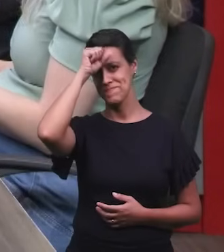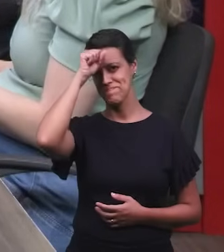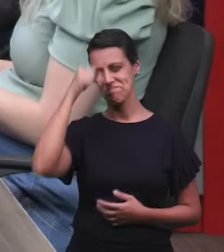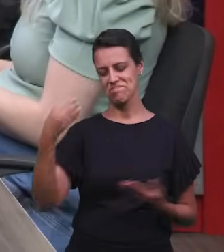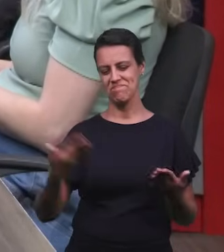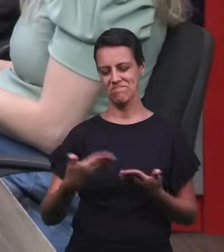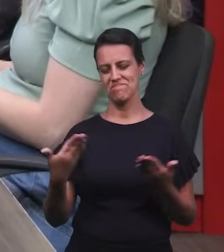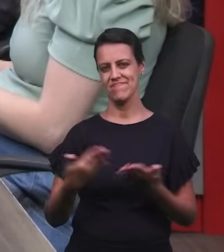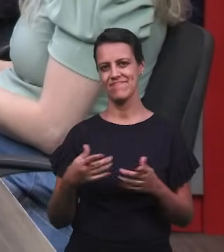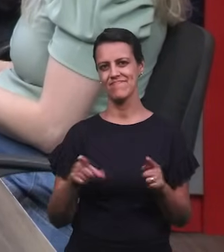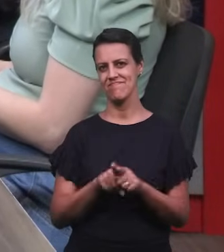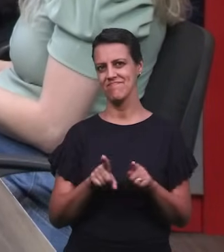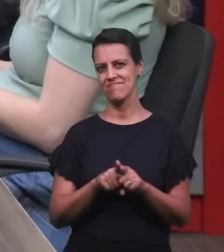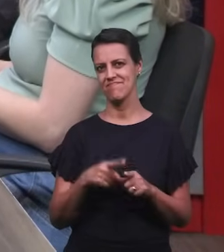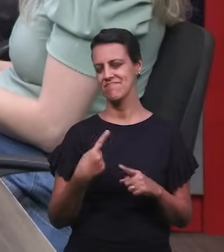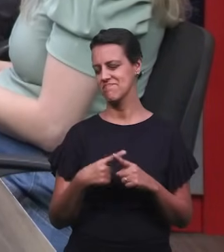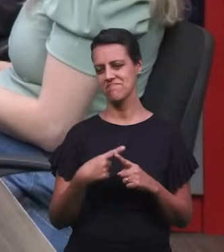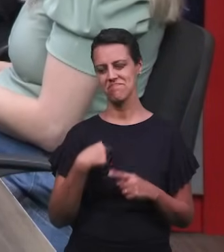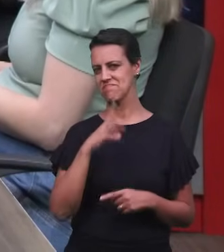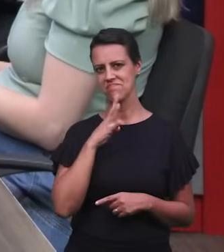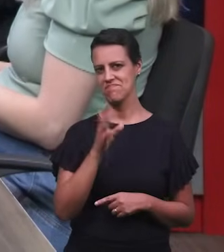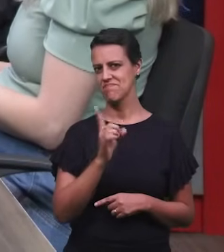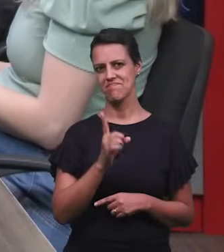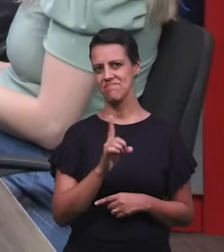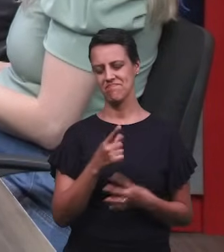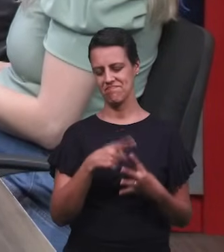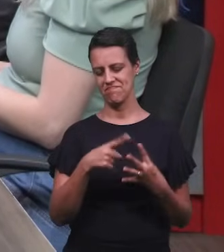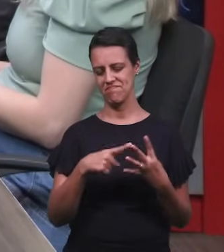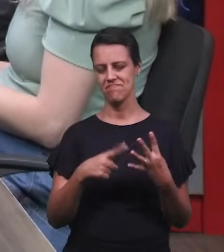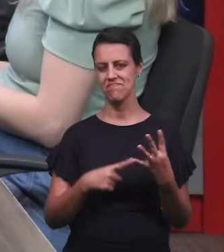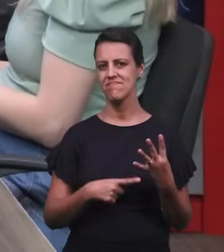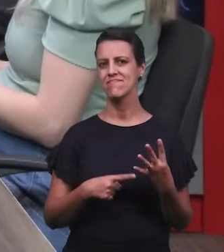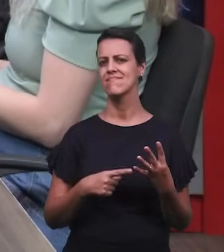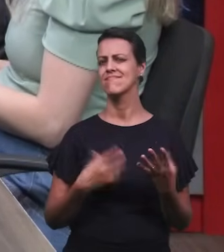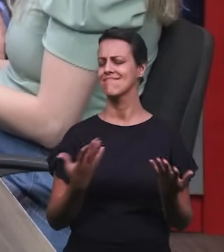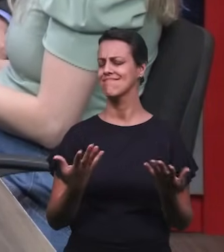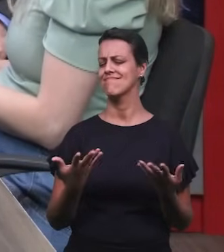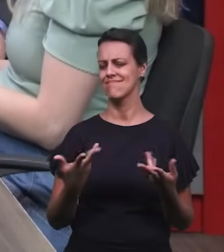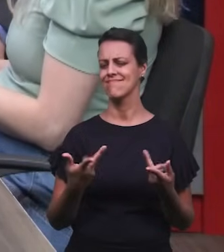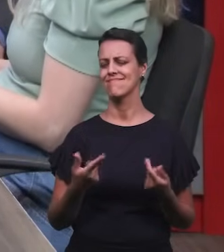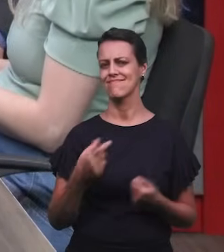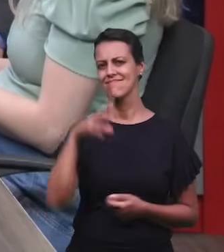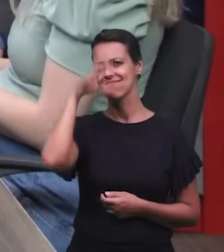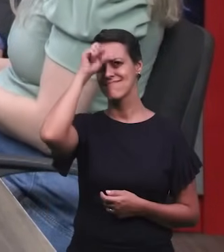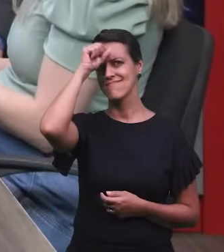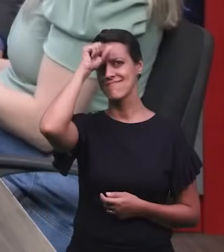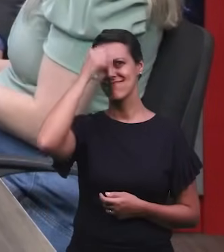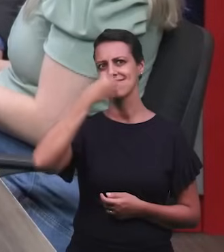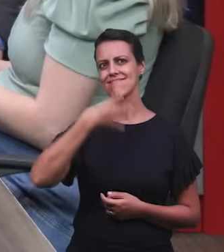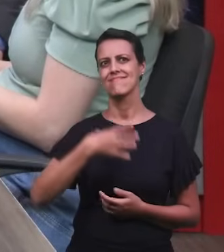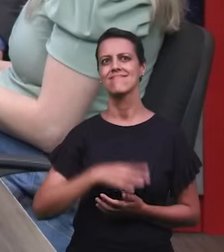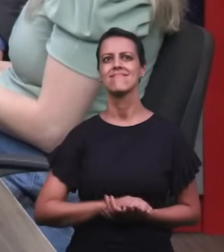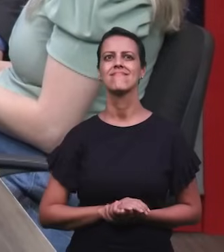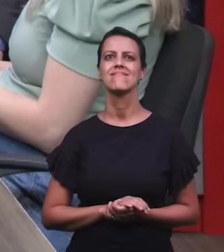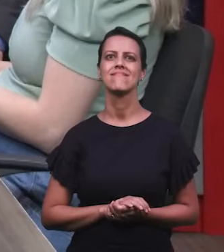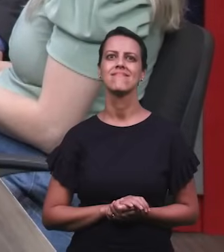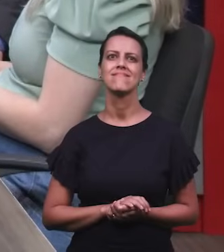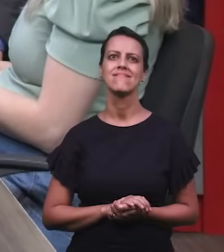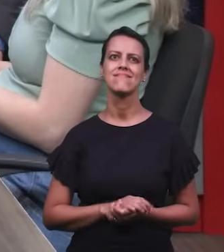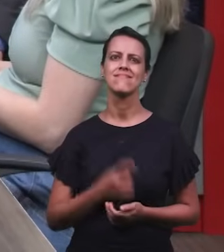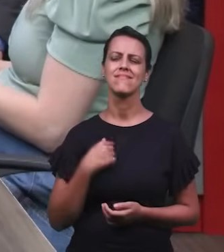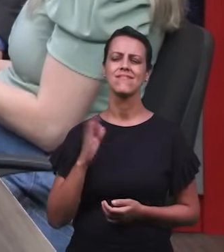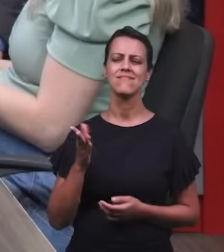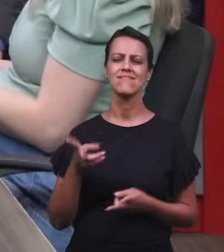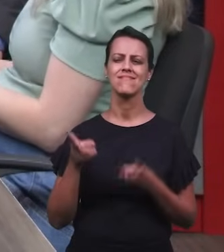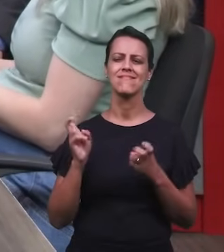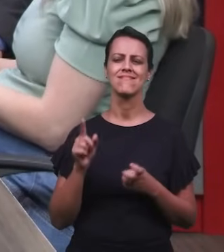eu Deus. não conhecia a fundo e foi um aprendizado muito maravilhoso. Eu já consegui me achar